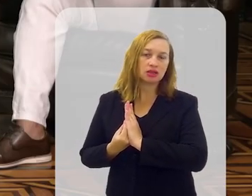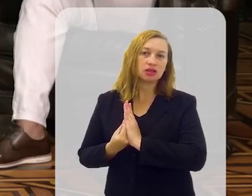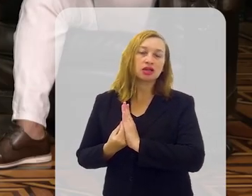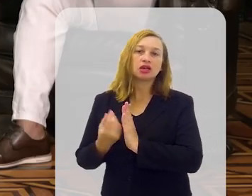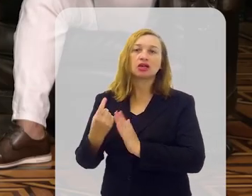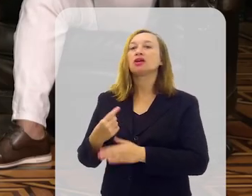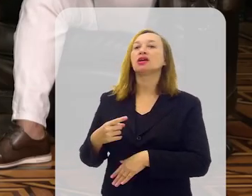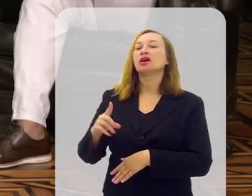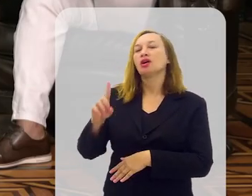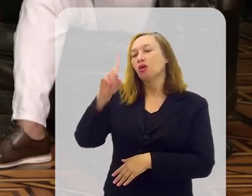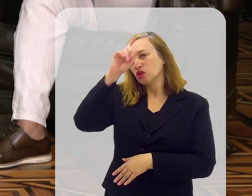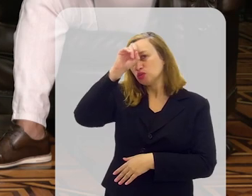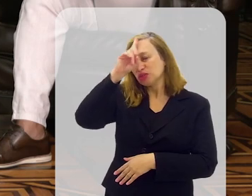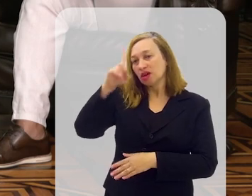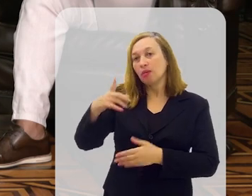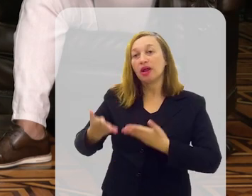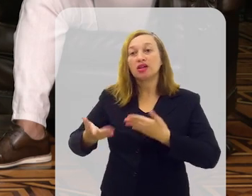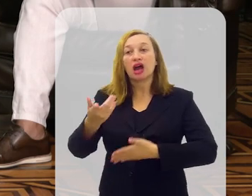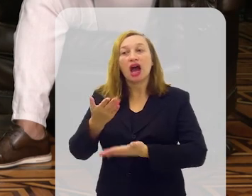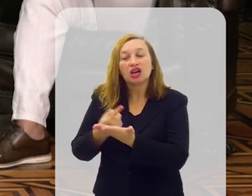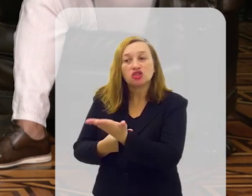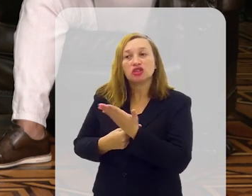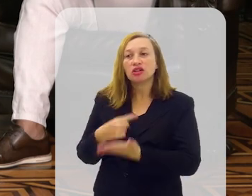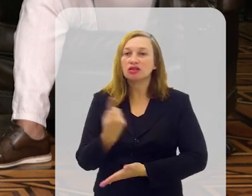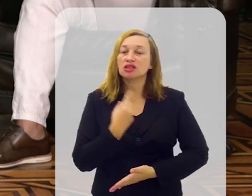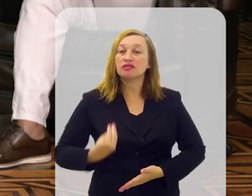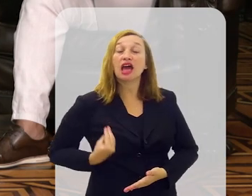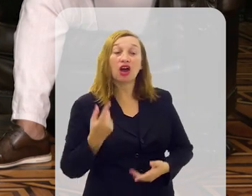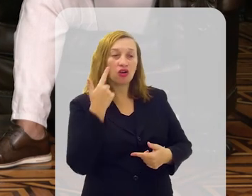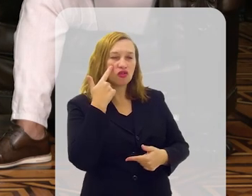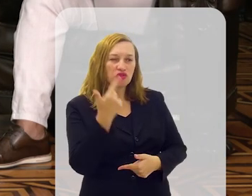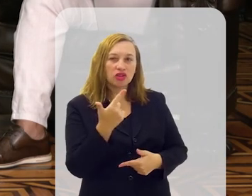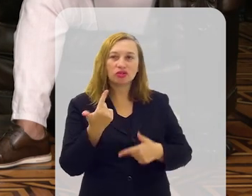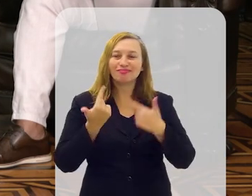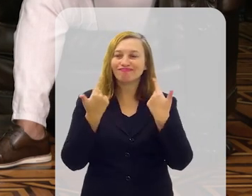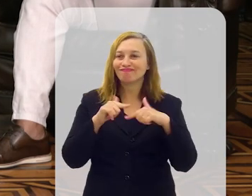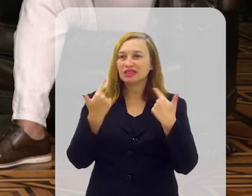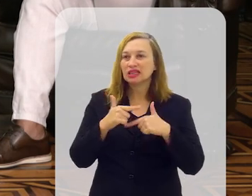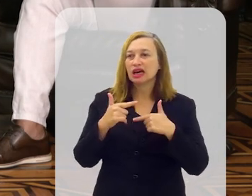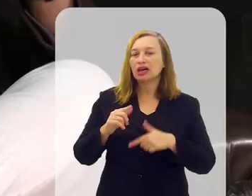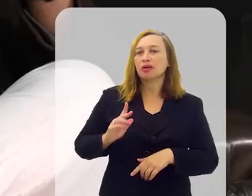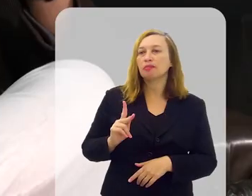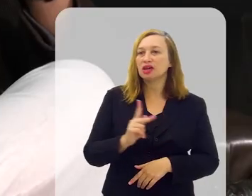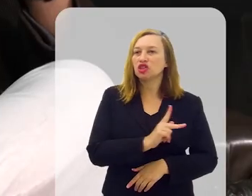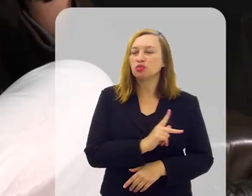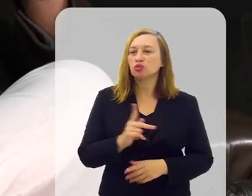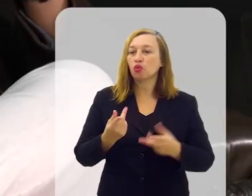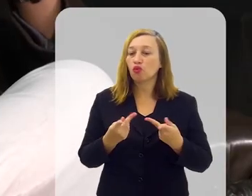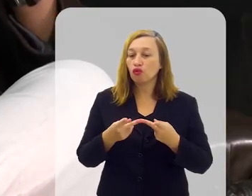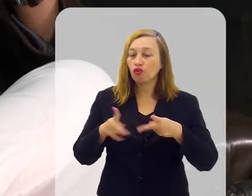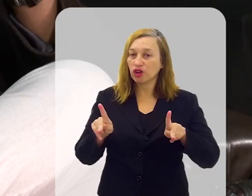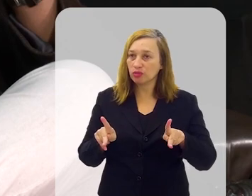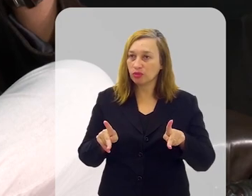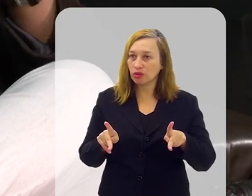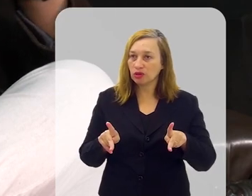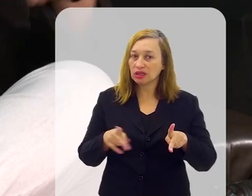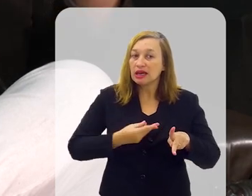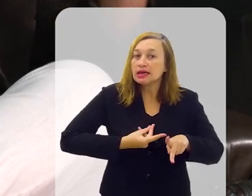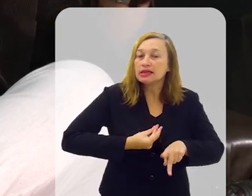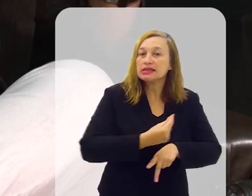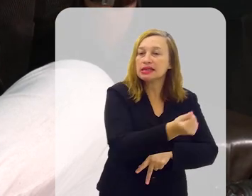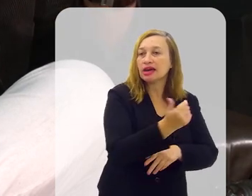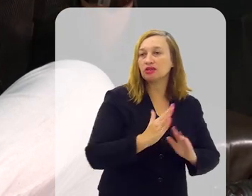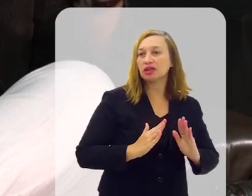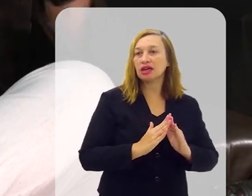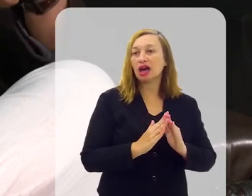está lá nesse sanatório espiritual. Agora, bispo, eu fico aqui vendo uma coisa engraçada a respeito desse filho pródigo que